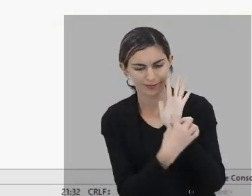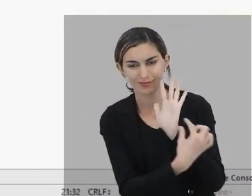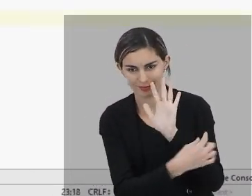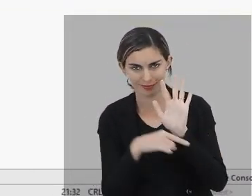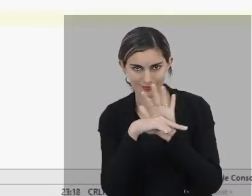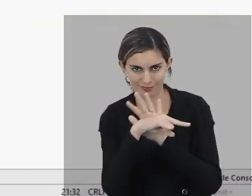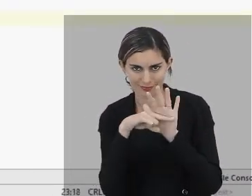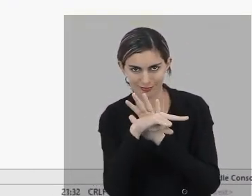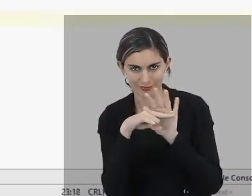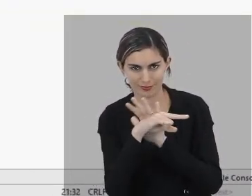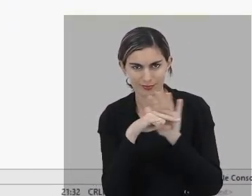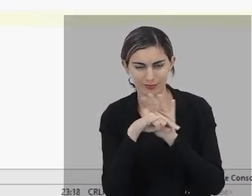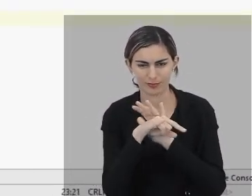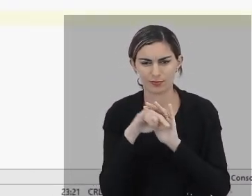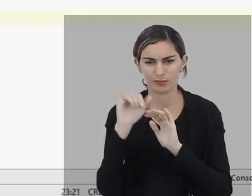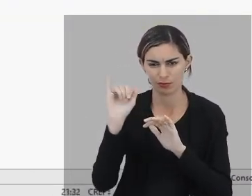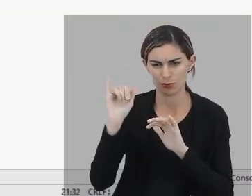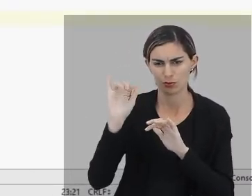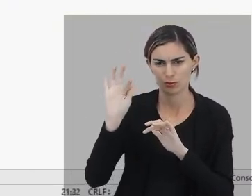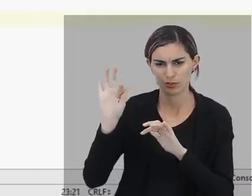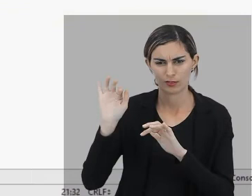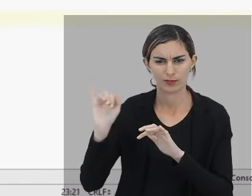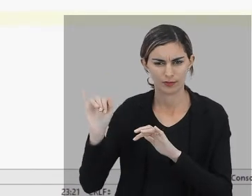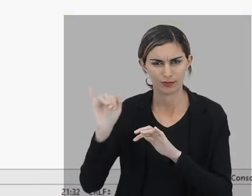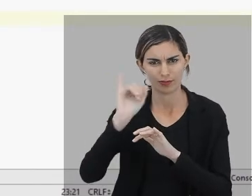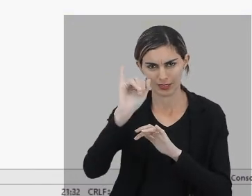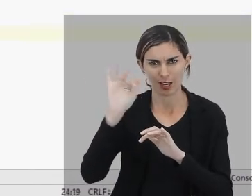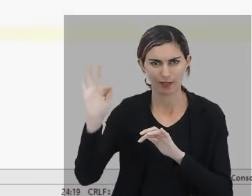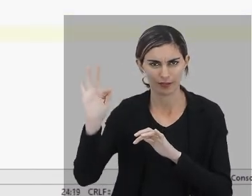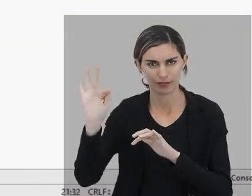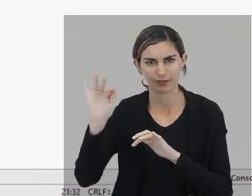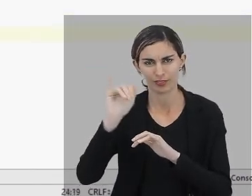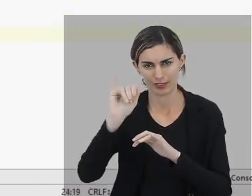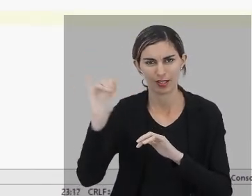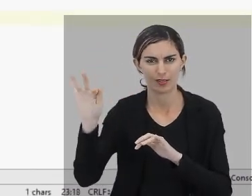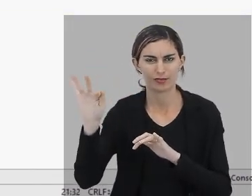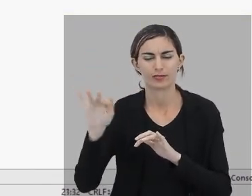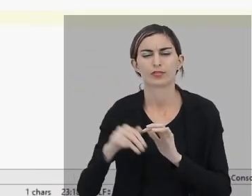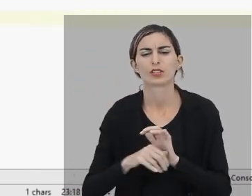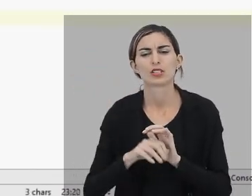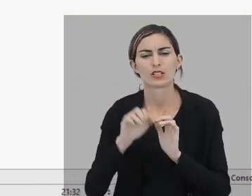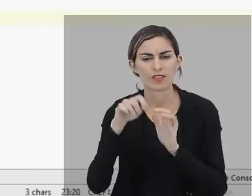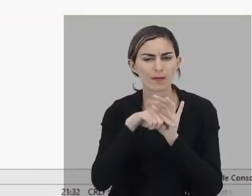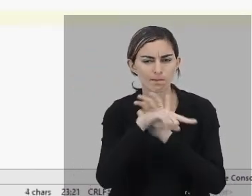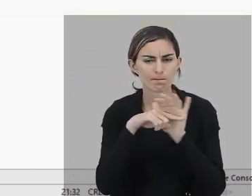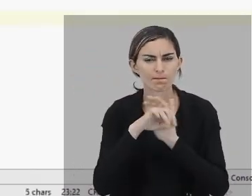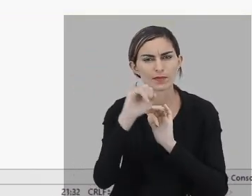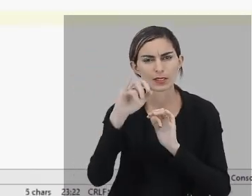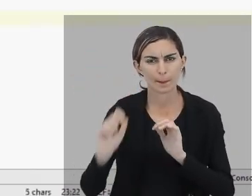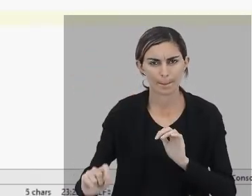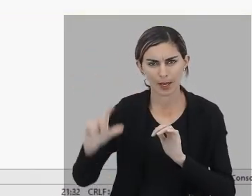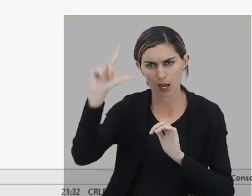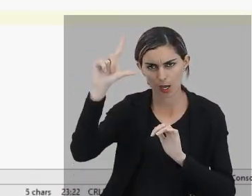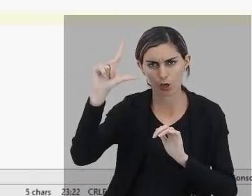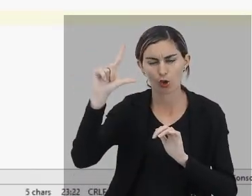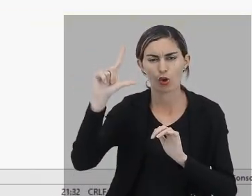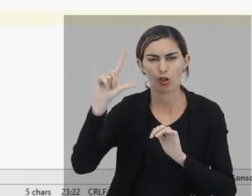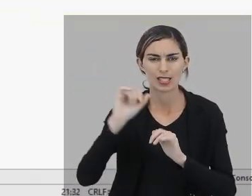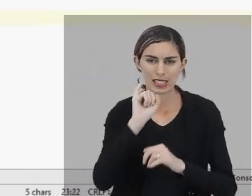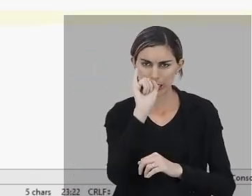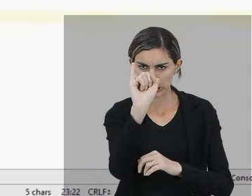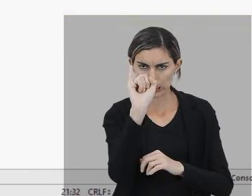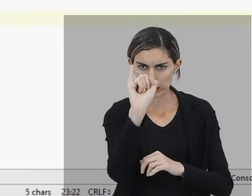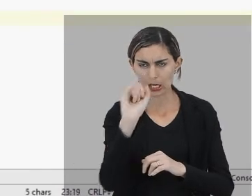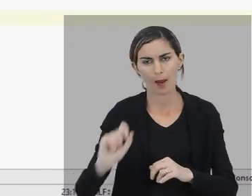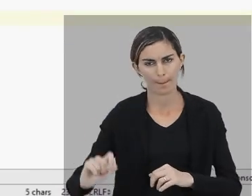nessa verificação do if, nessa condição, ele vai verificar se i é maior do que 2.